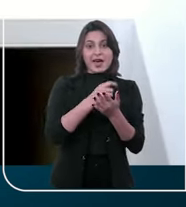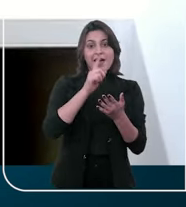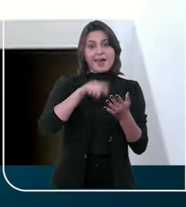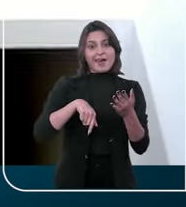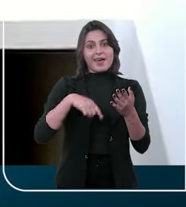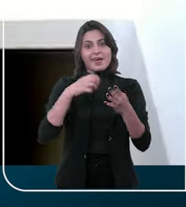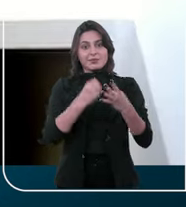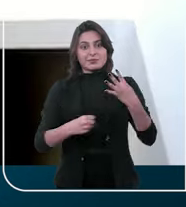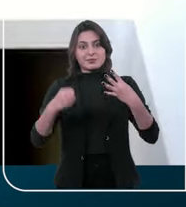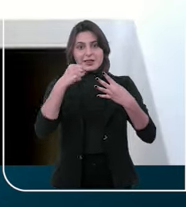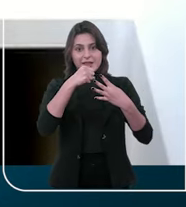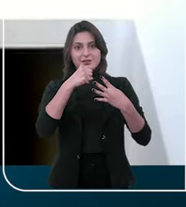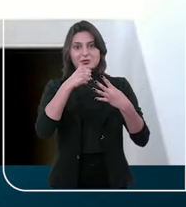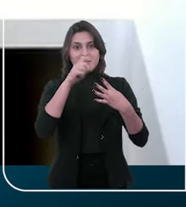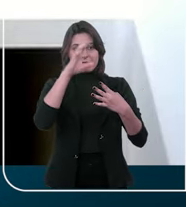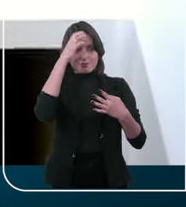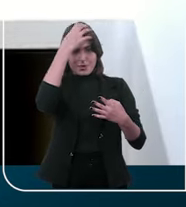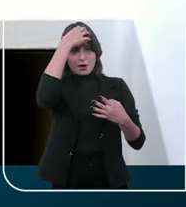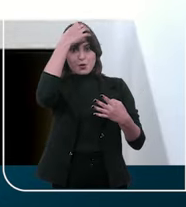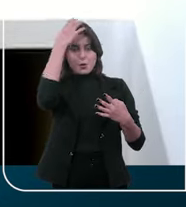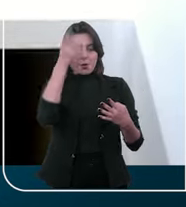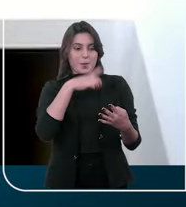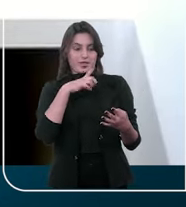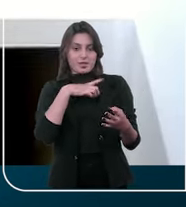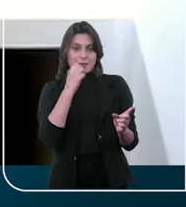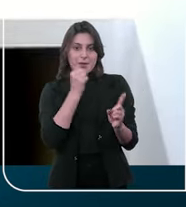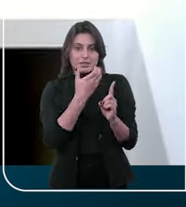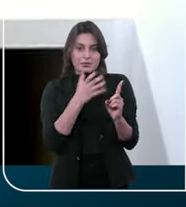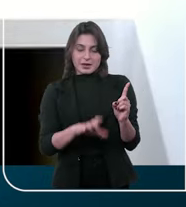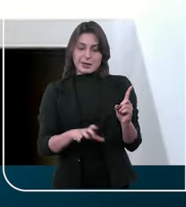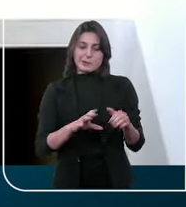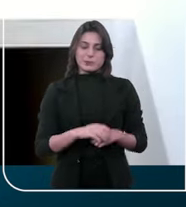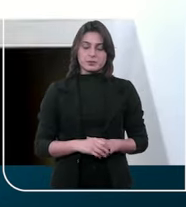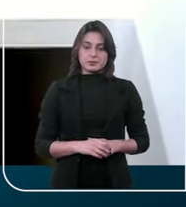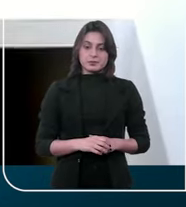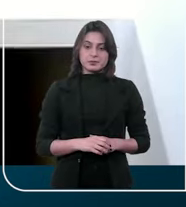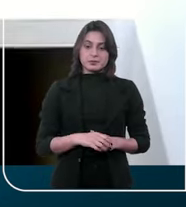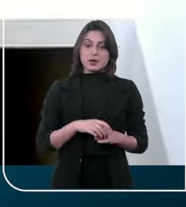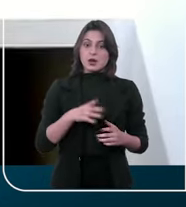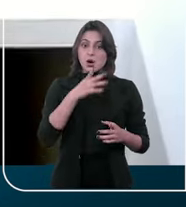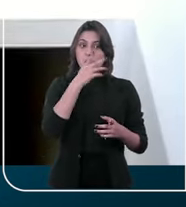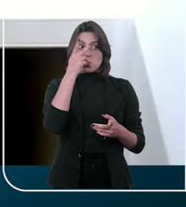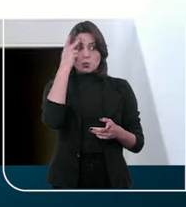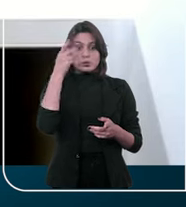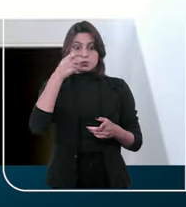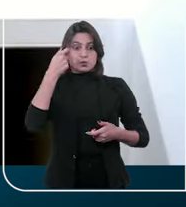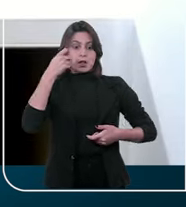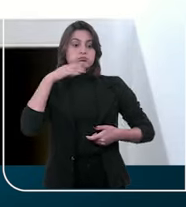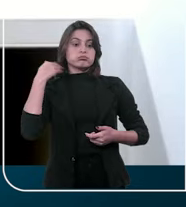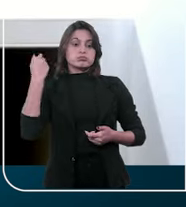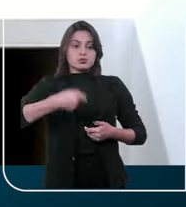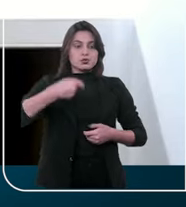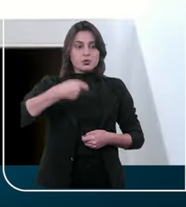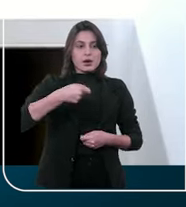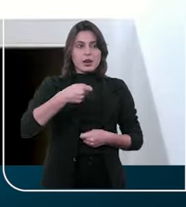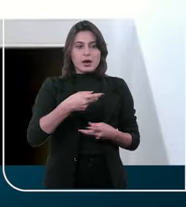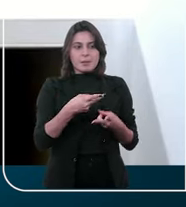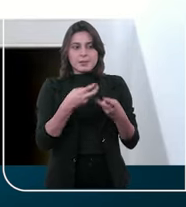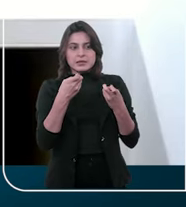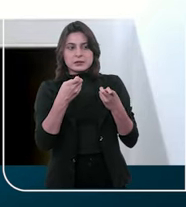para o tribunal do júri. E nessa hipótese, o juiz, percebendo que não há elemento de um doloso contra a vida, ele opera